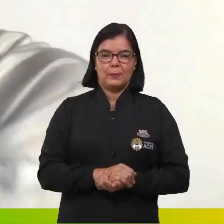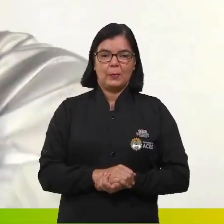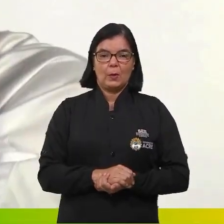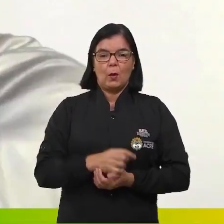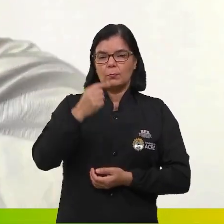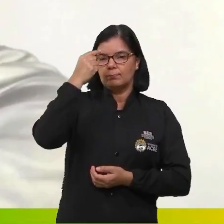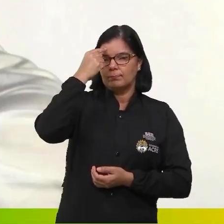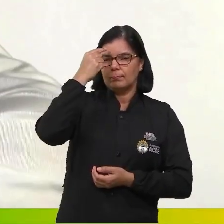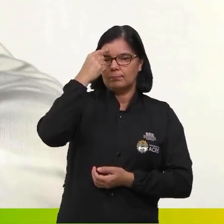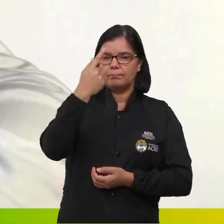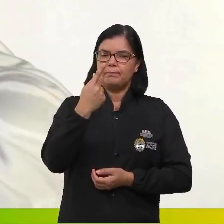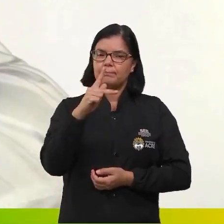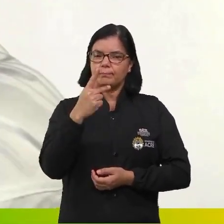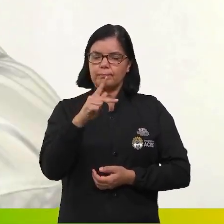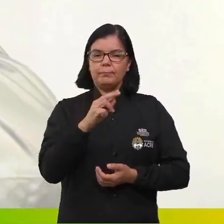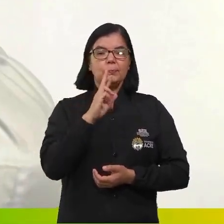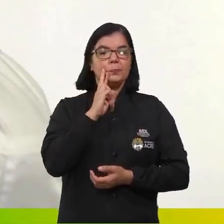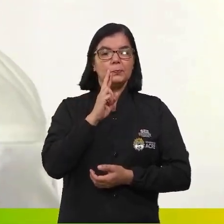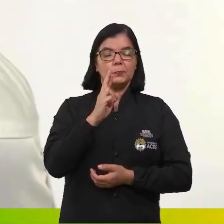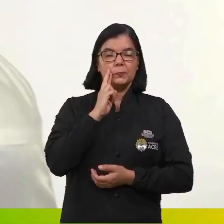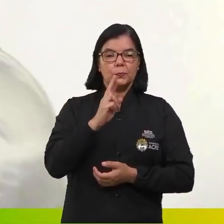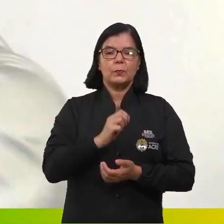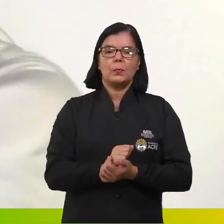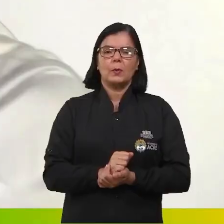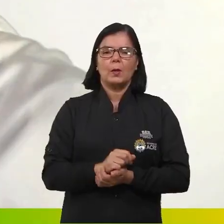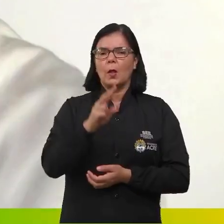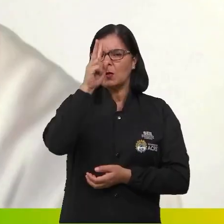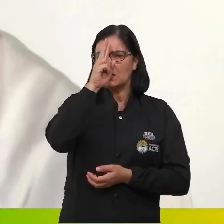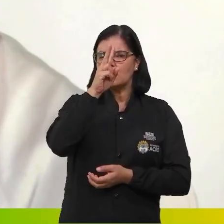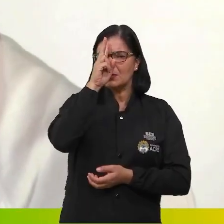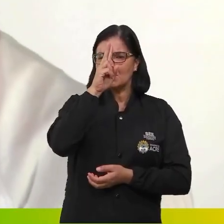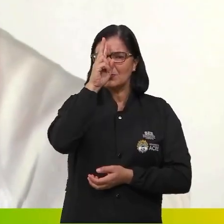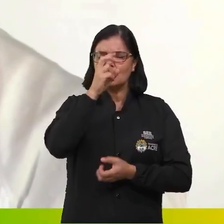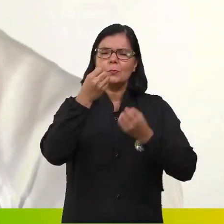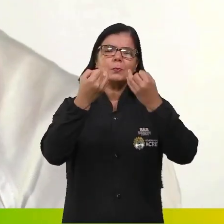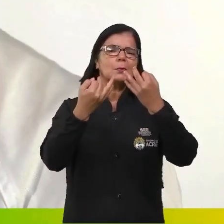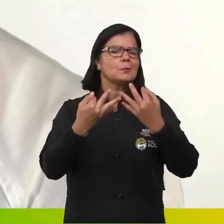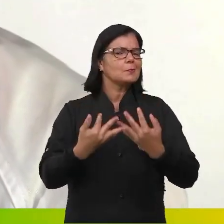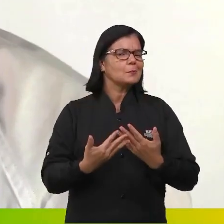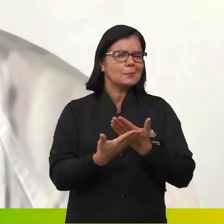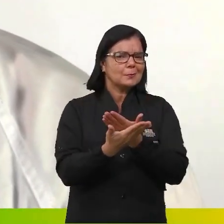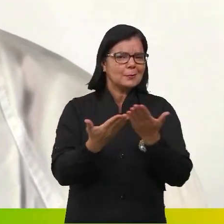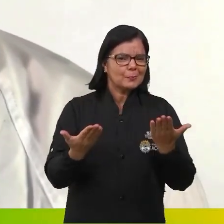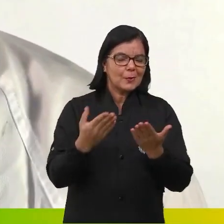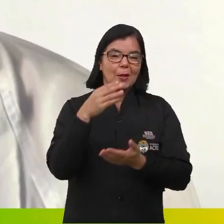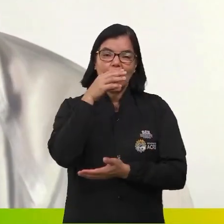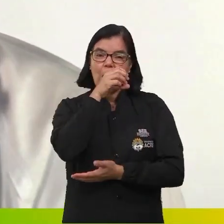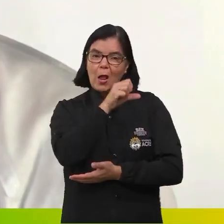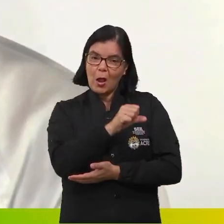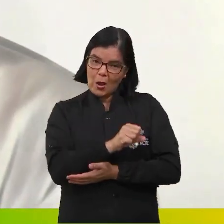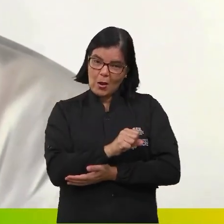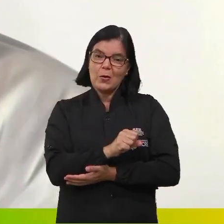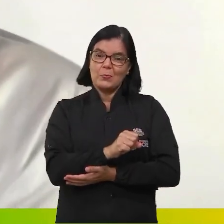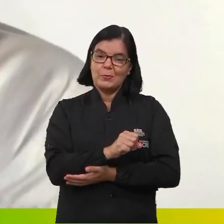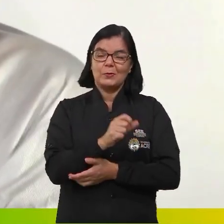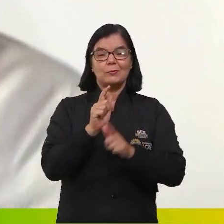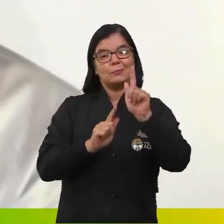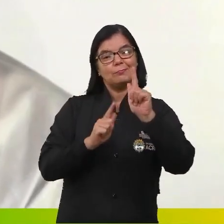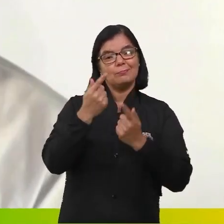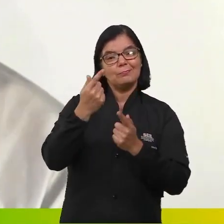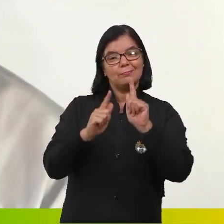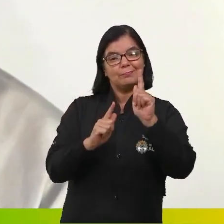seu pensamento mesmo, responda que história que esse mimo está contando brevemente através dos seus